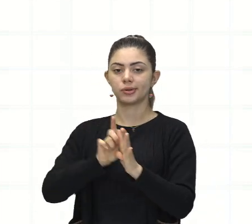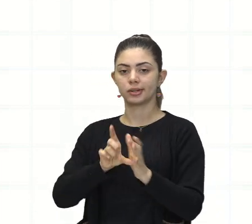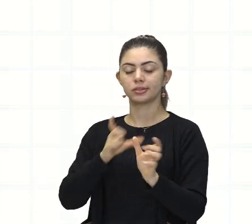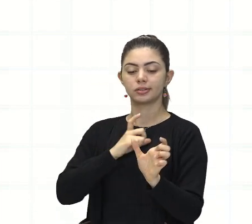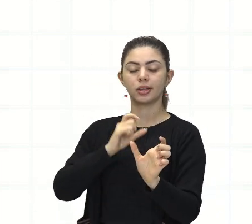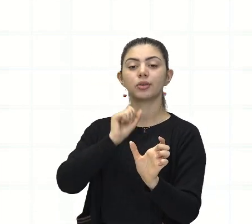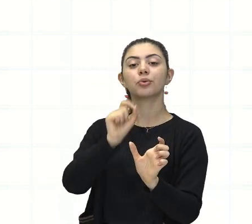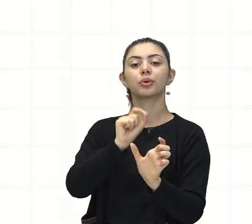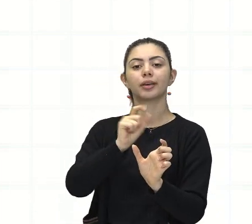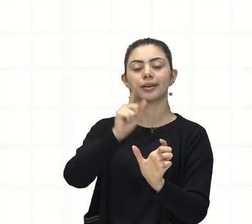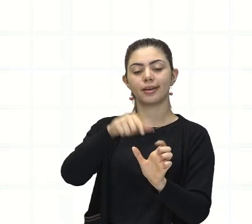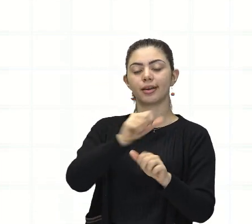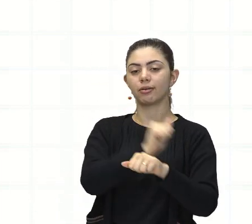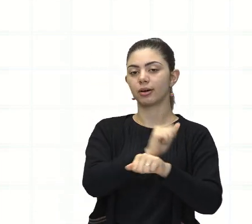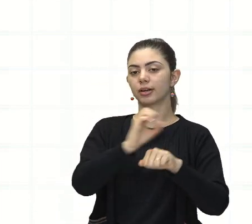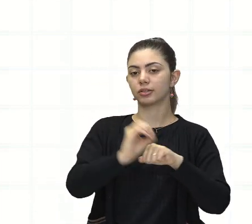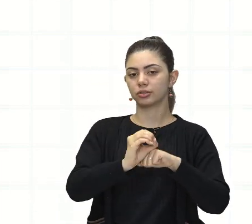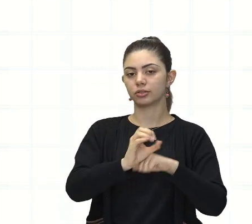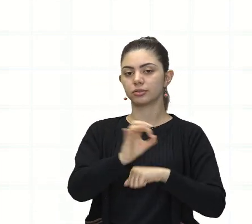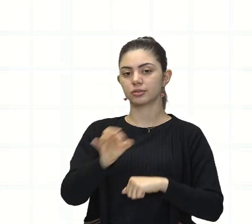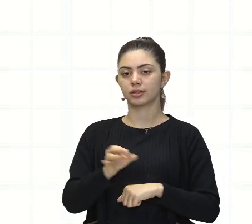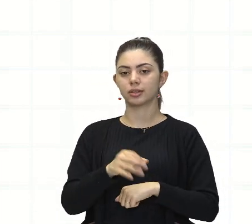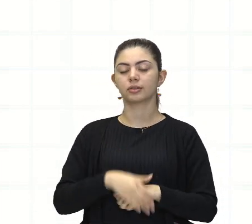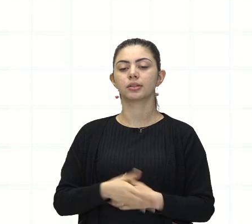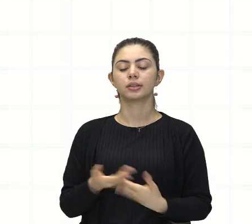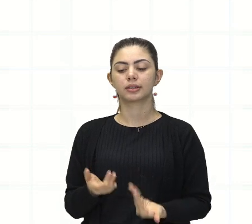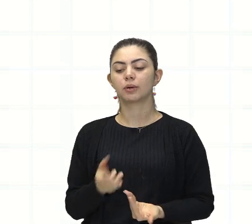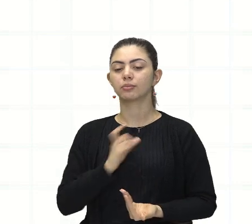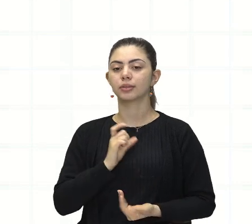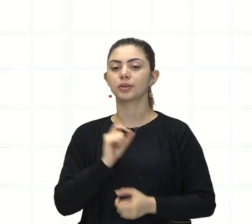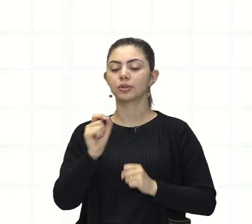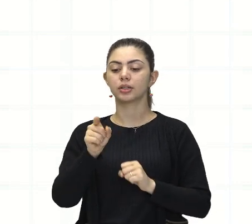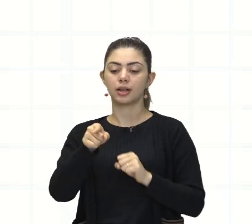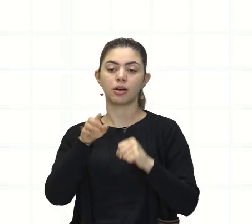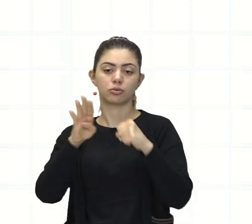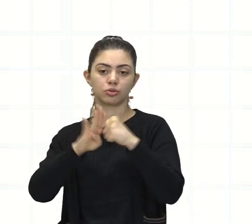própria conceituação. Particularizando ou